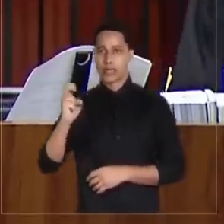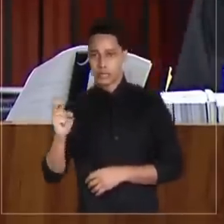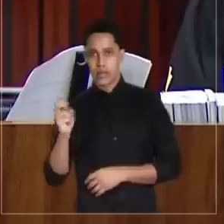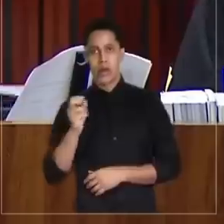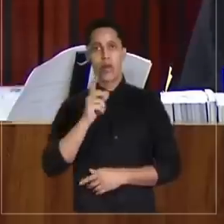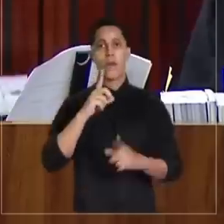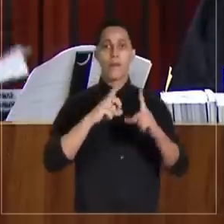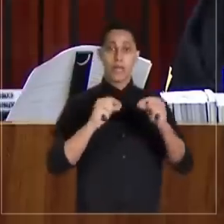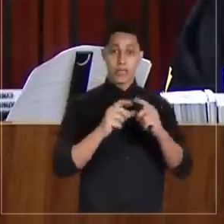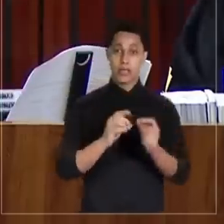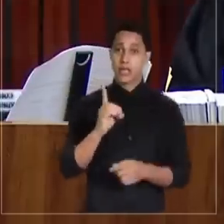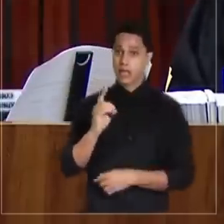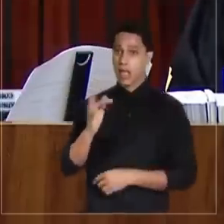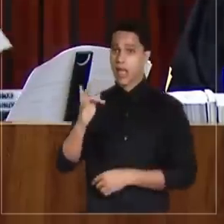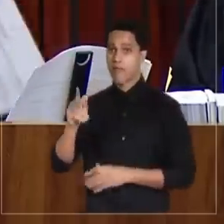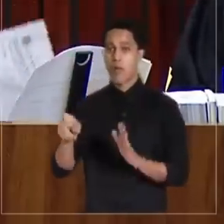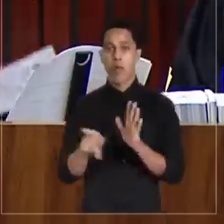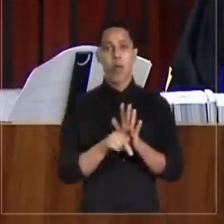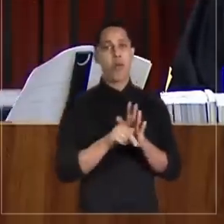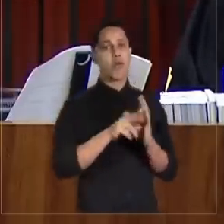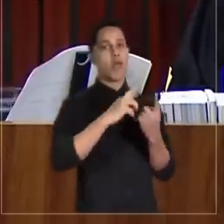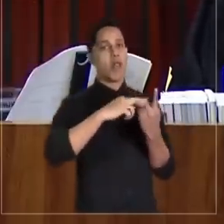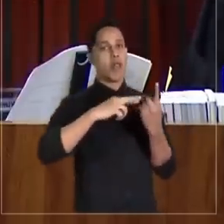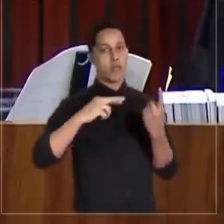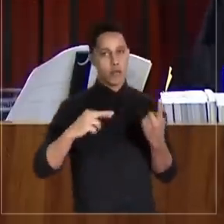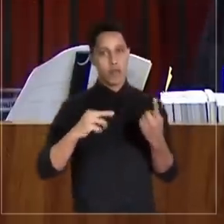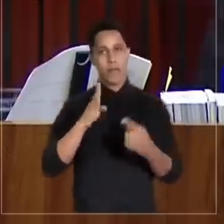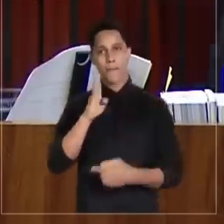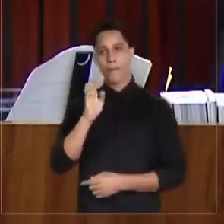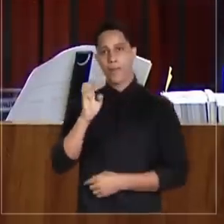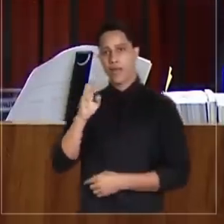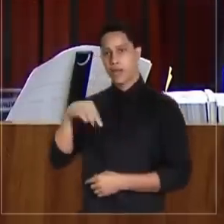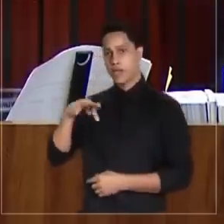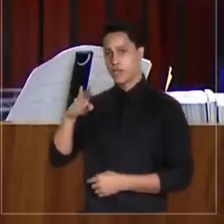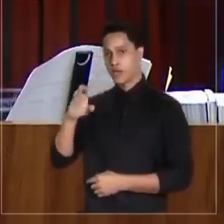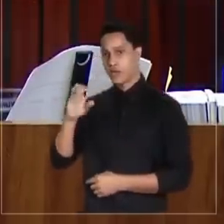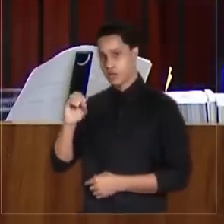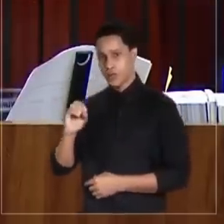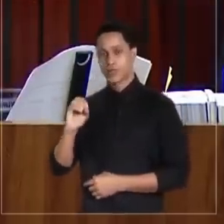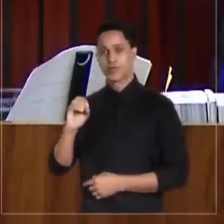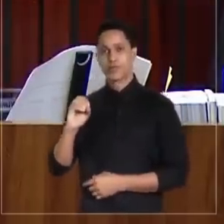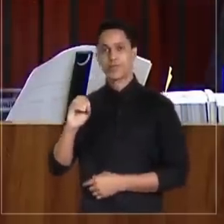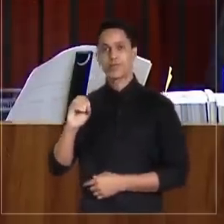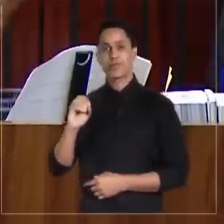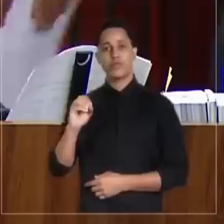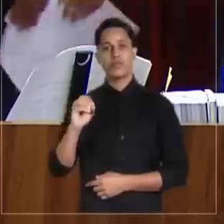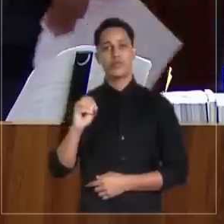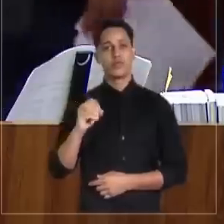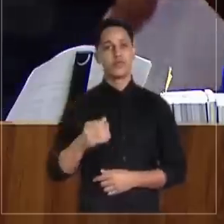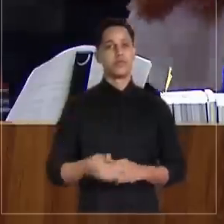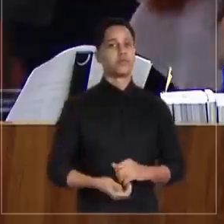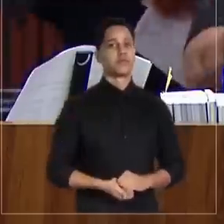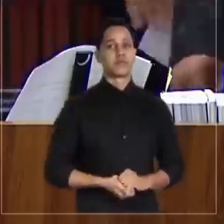0600-814-85, Brasília, Distrito Federal, de relatoria do ministro corregedor Benedito Gonçalves.